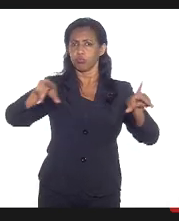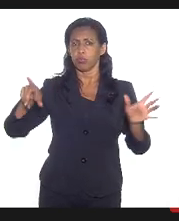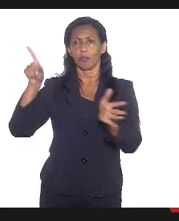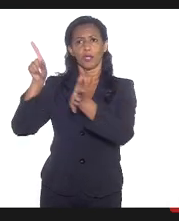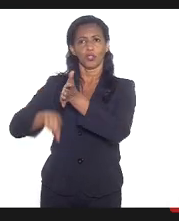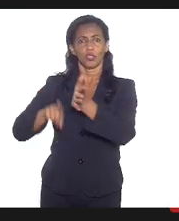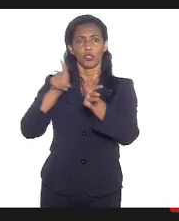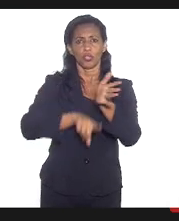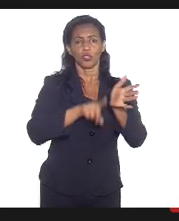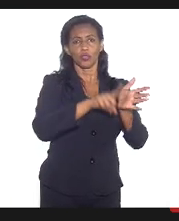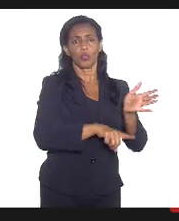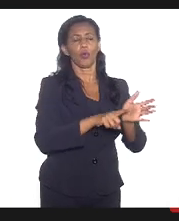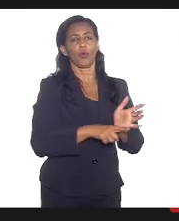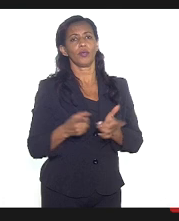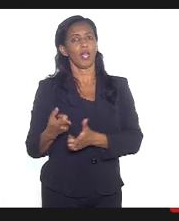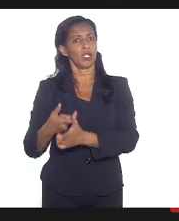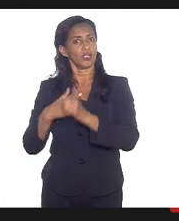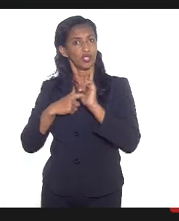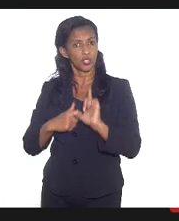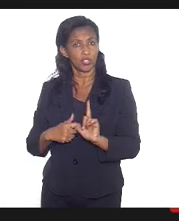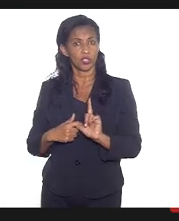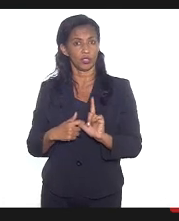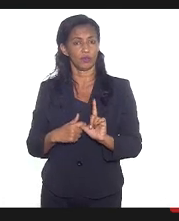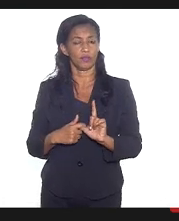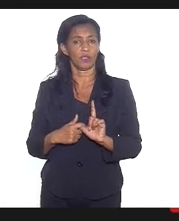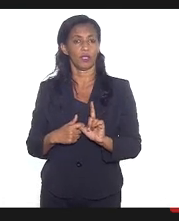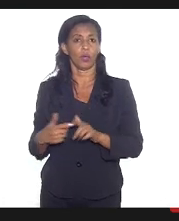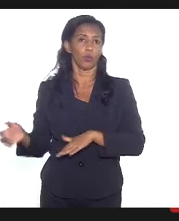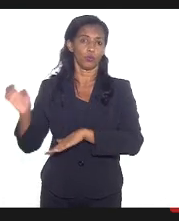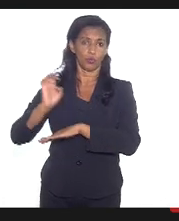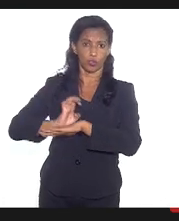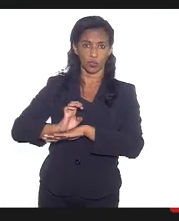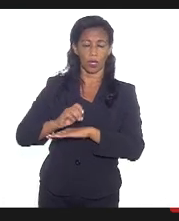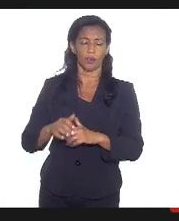da dívida, da nossa dívida, da dívida do Estado.